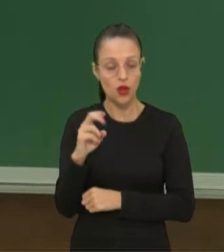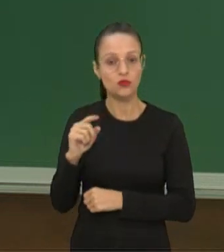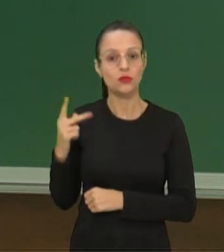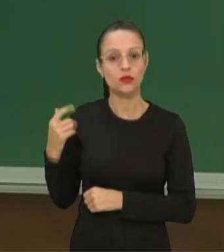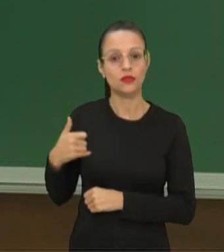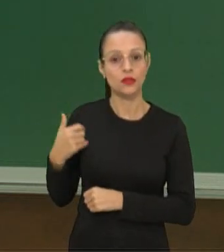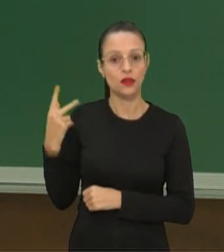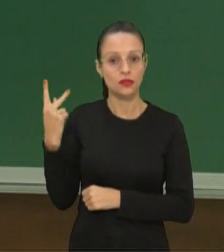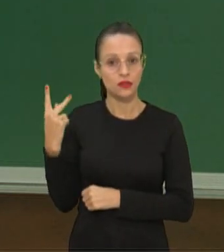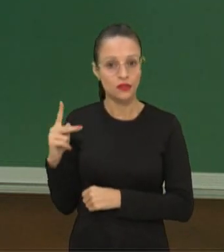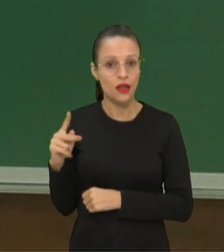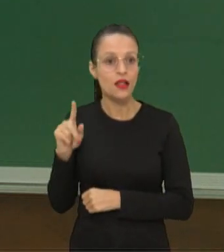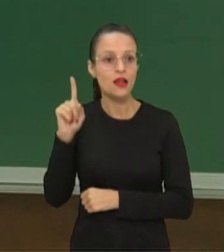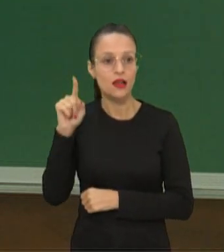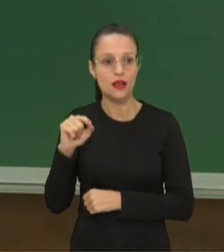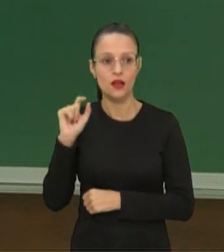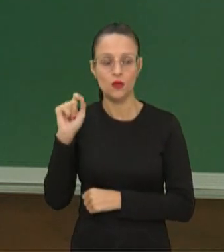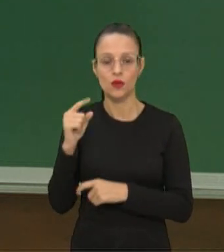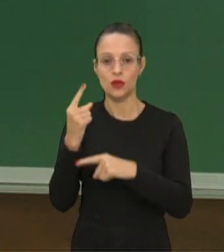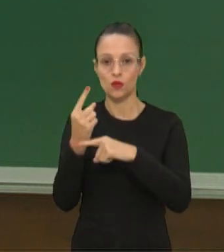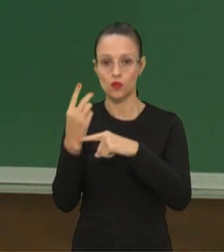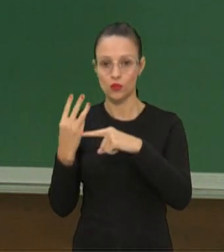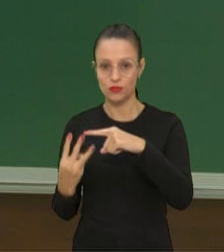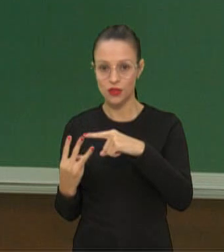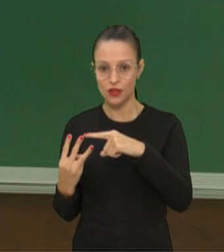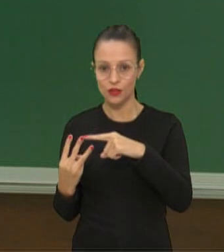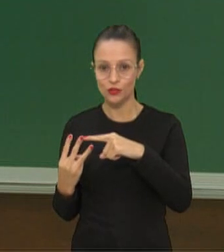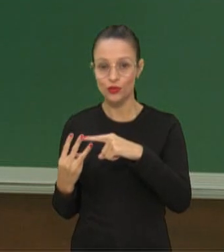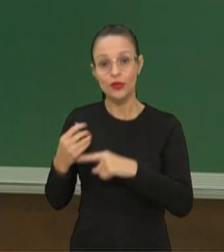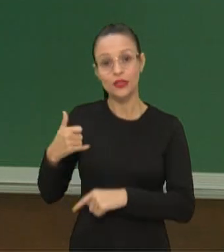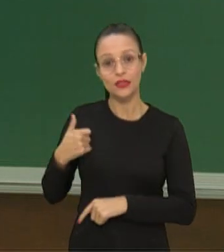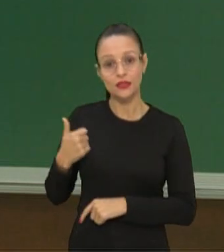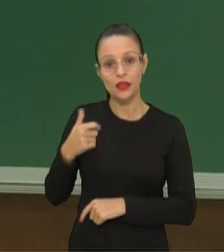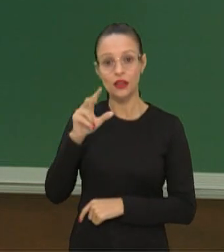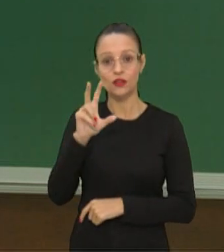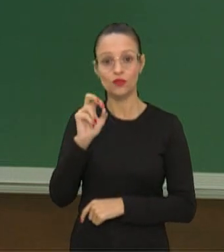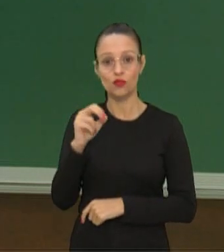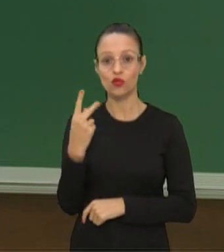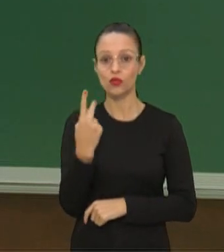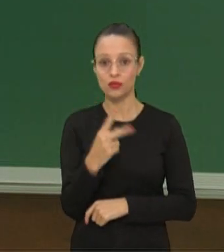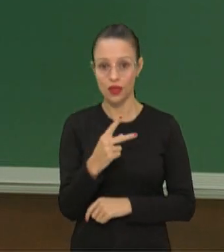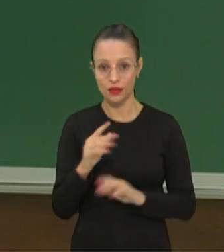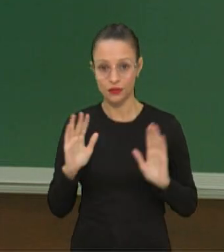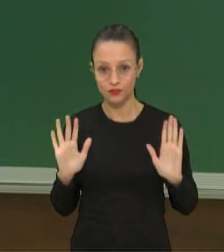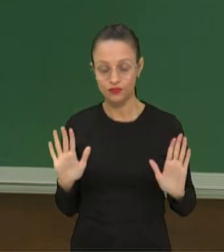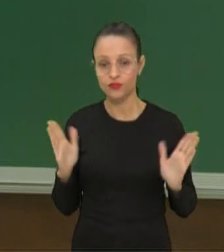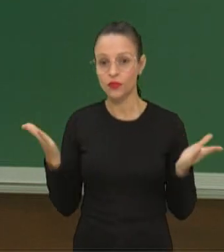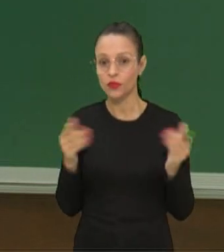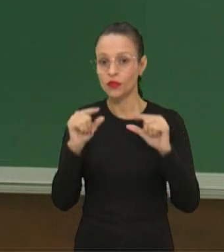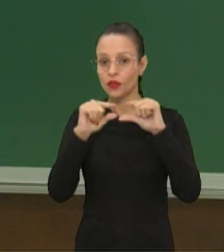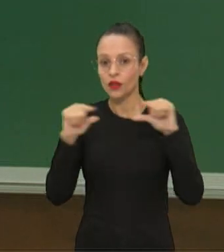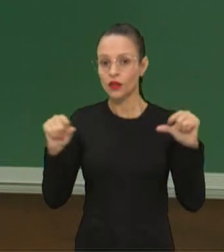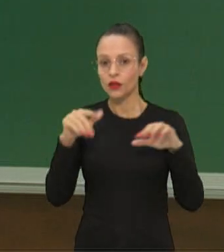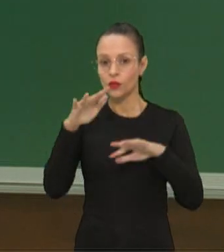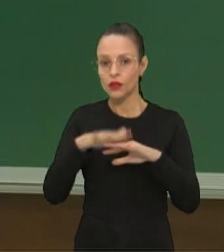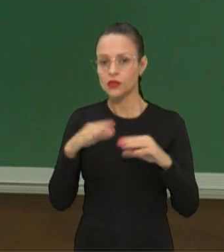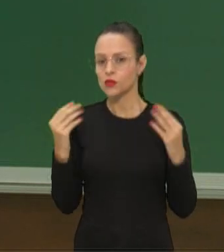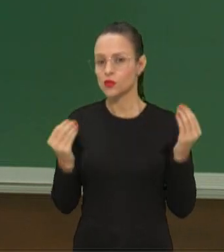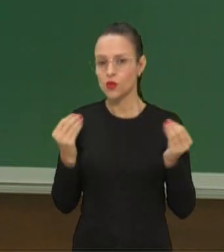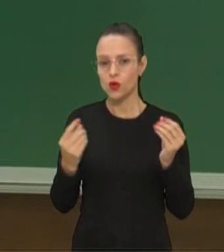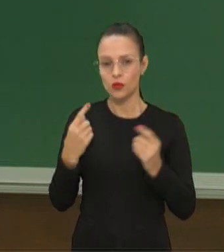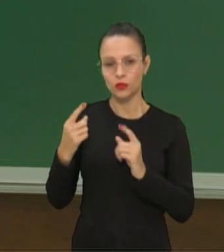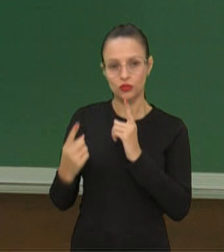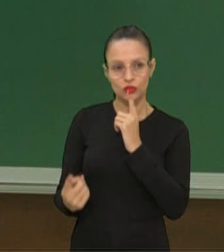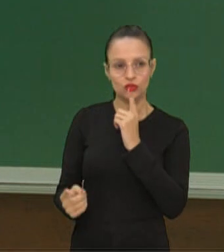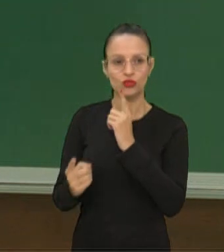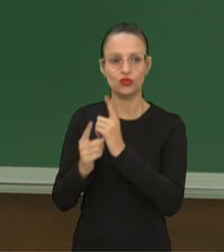valor de x da idade do avô de Aninha é qual? Bom, eu recomendo a você que você faça um esquema, como eu vou fazer agora. Tá? Pode